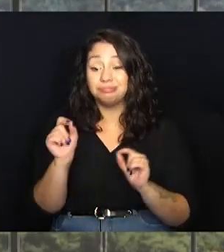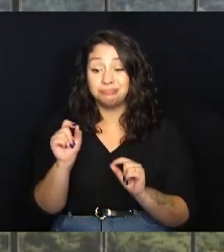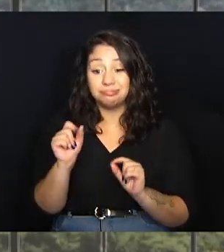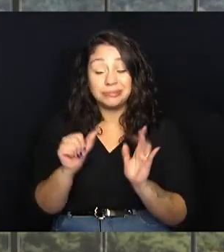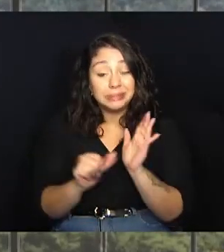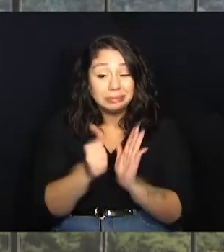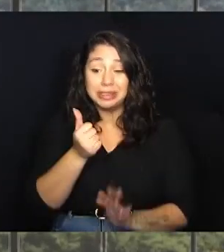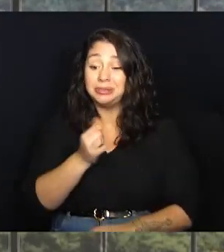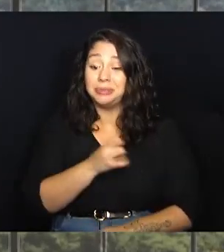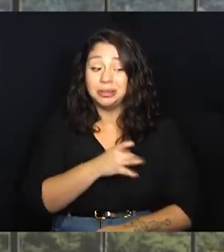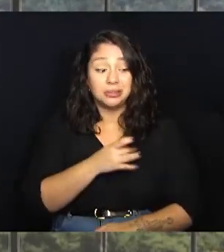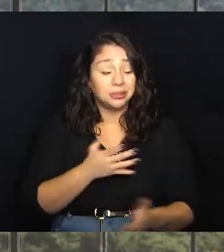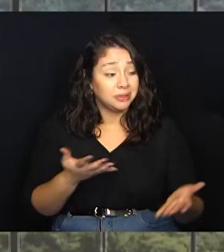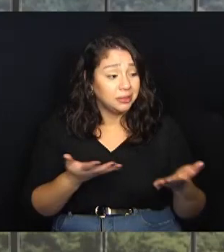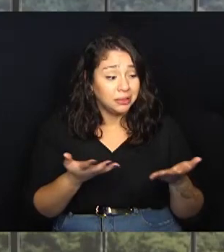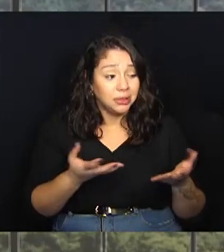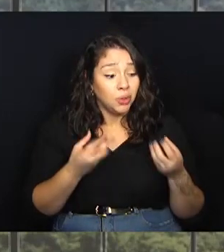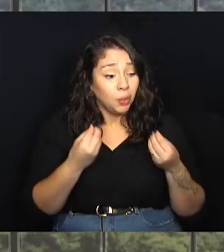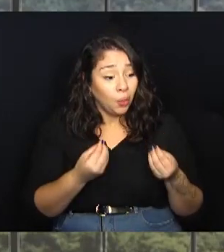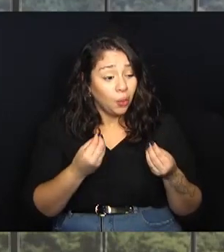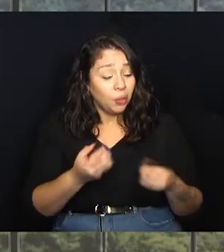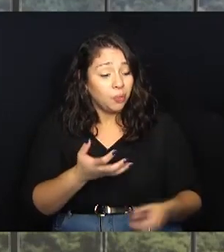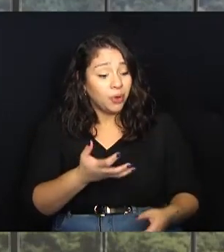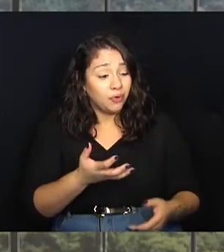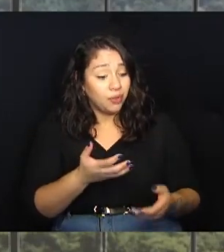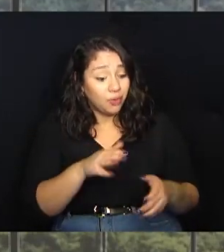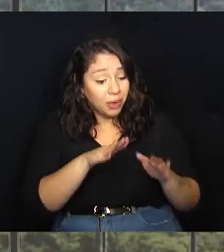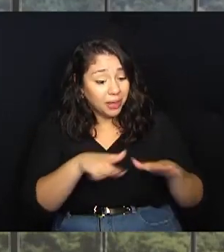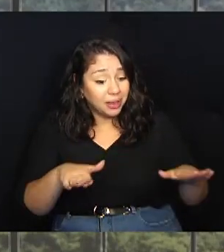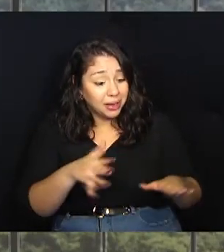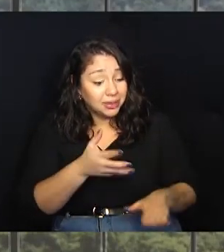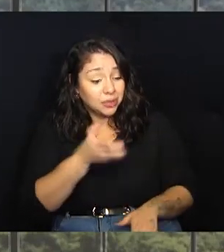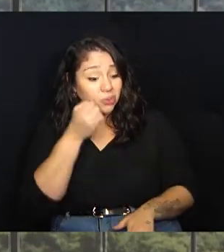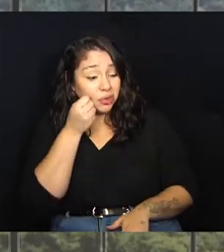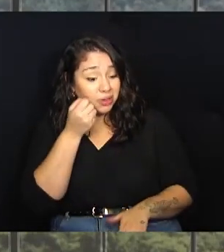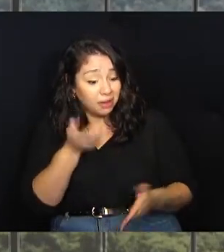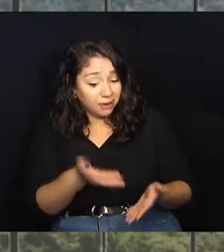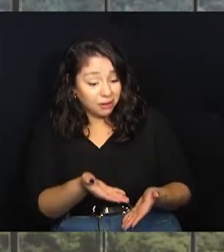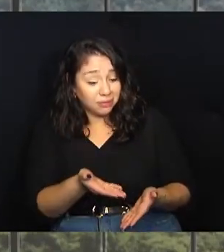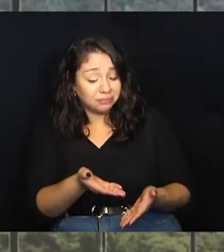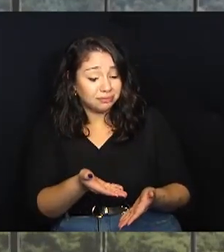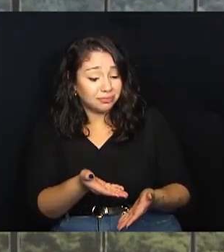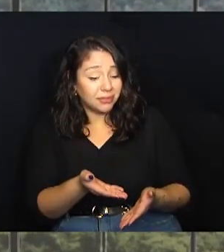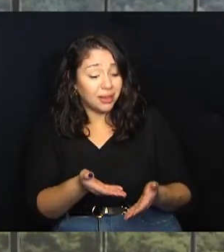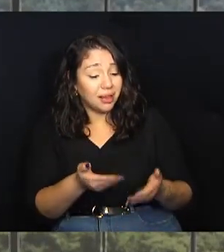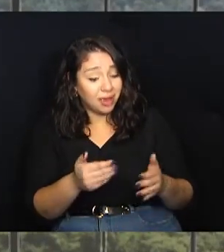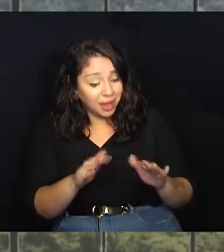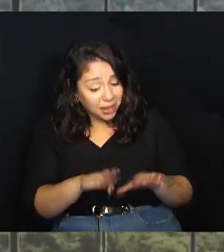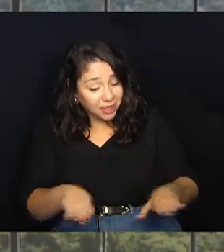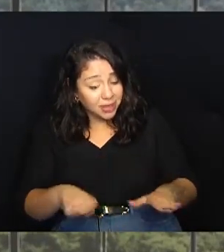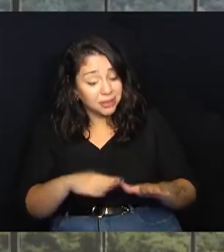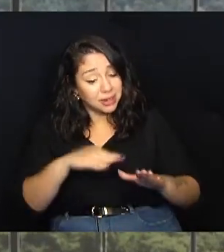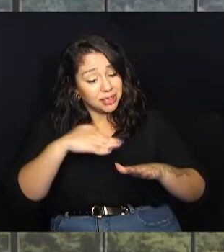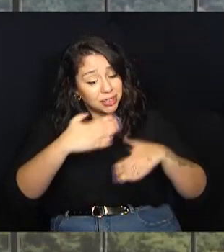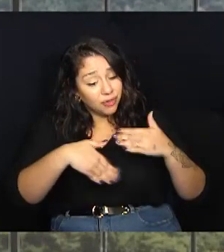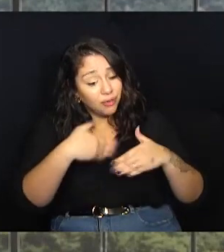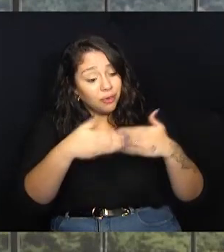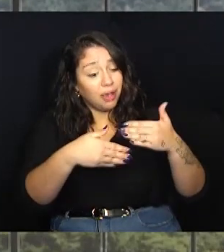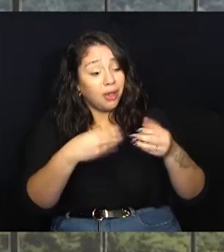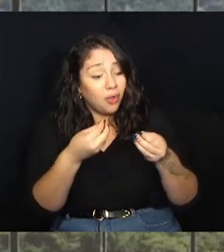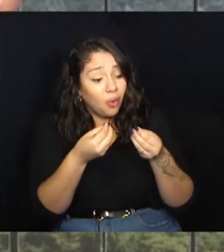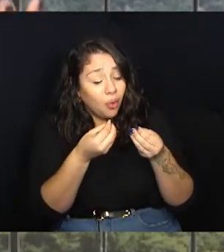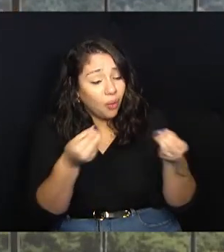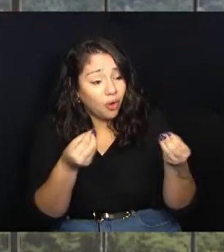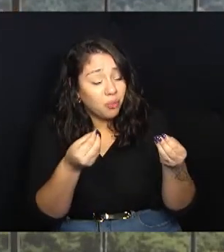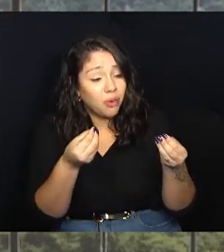medo. Poxa, como eu vou pegar uma criança e depois eu vou desenvolver essa criança, vou dar tchau para essa criança? Como que é isso? Conta